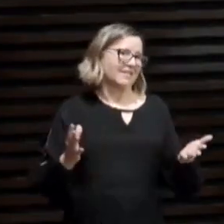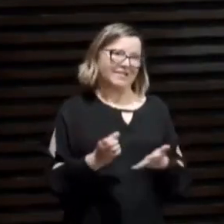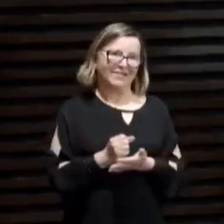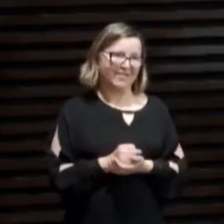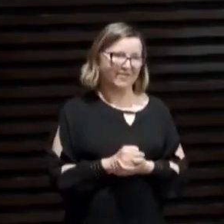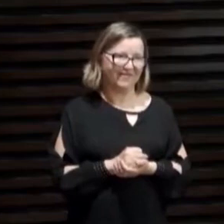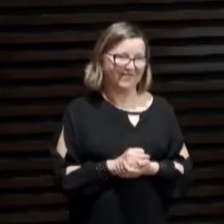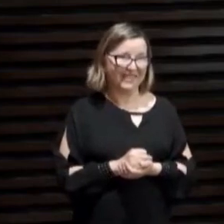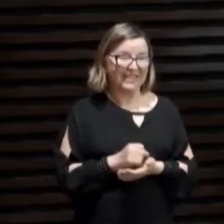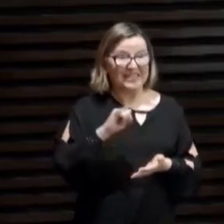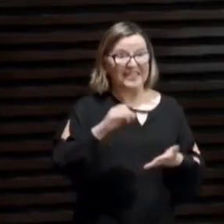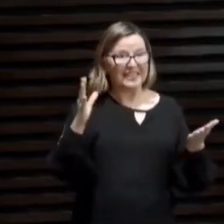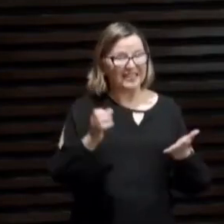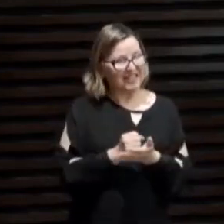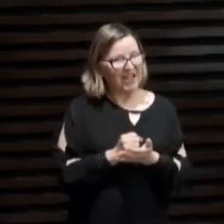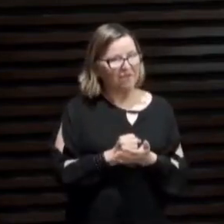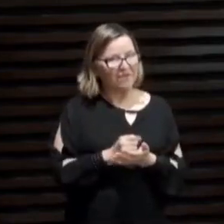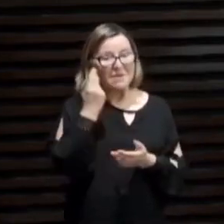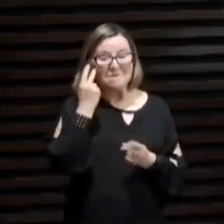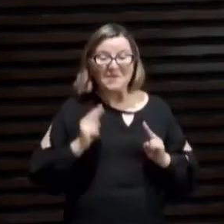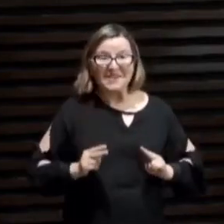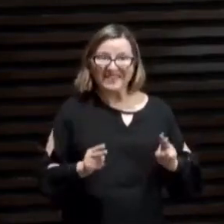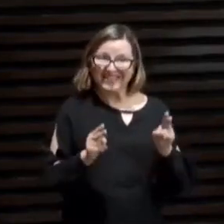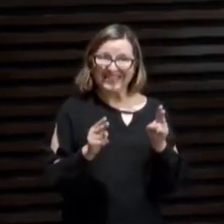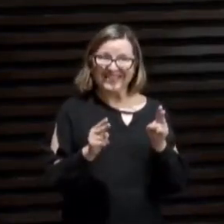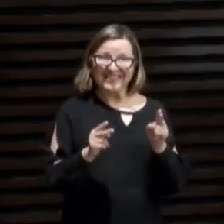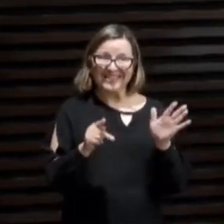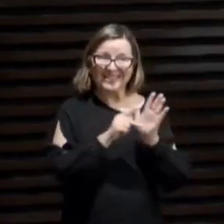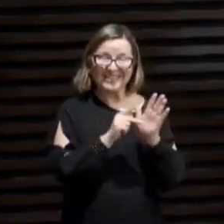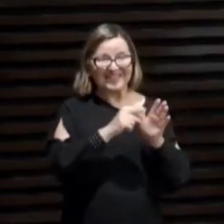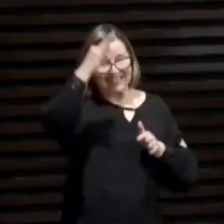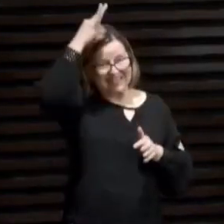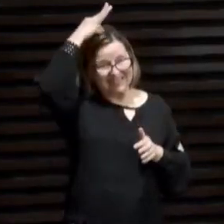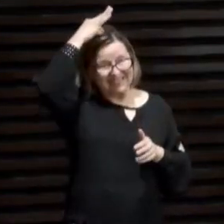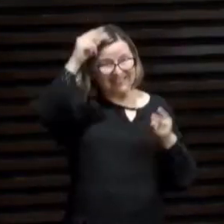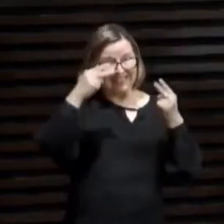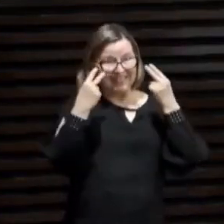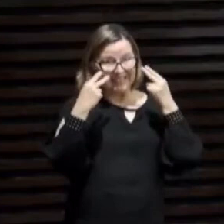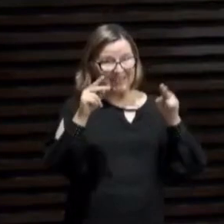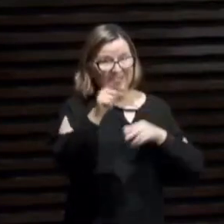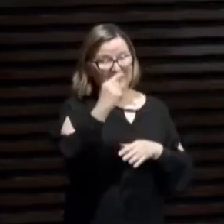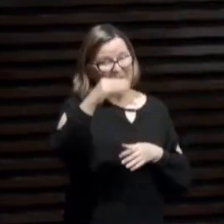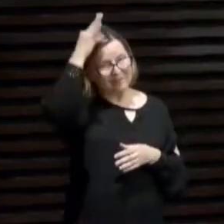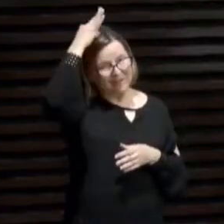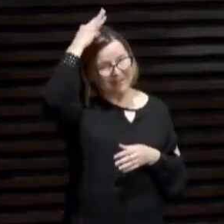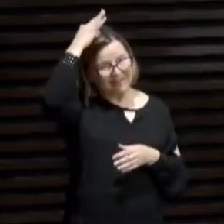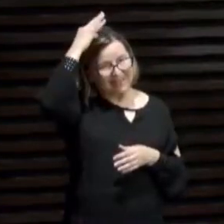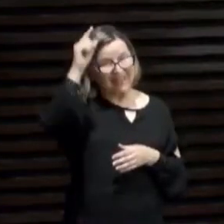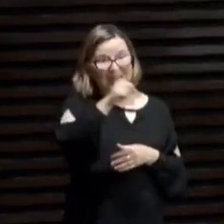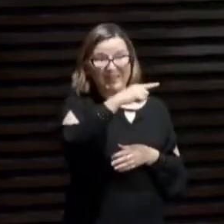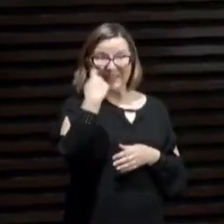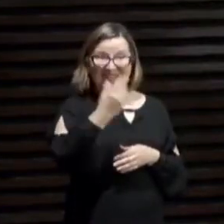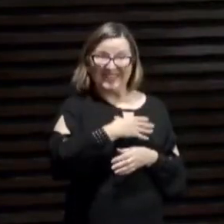Uma vez salvo, sempre salvo. O próprio Espírito testifica com o nosso Espírito que somos filhos